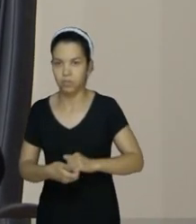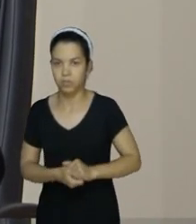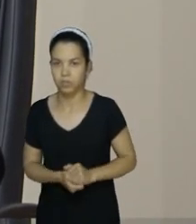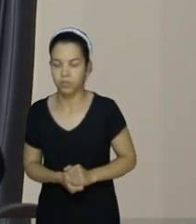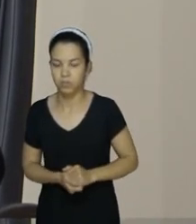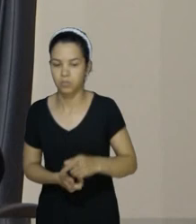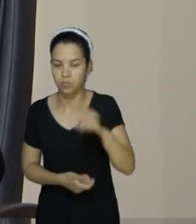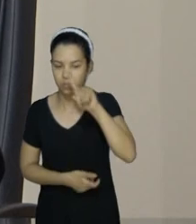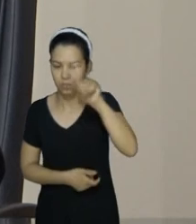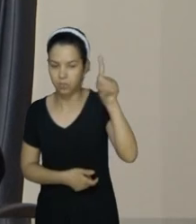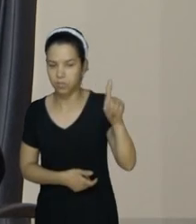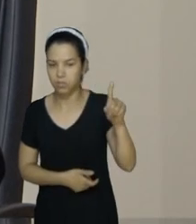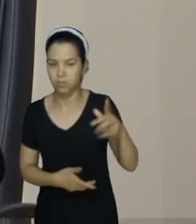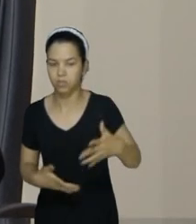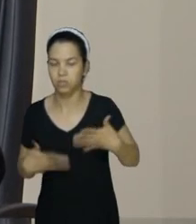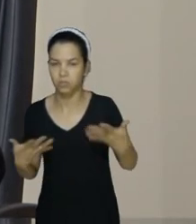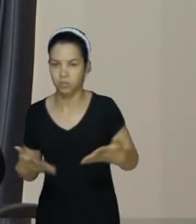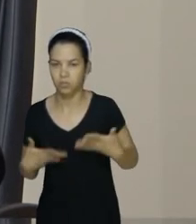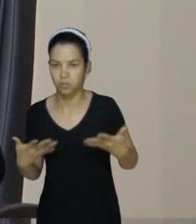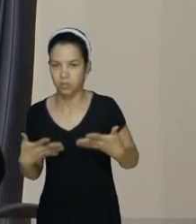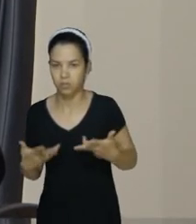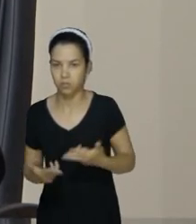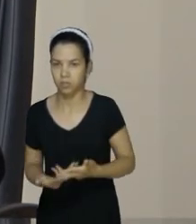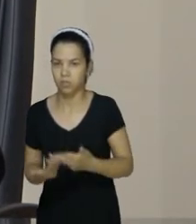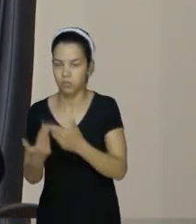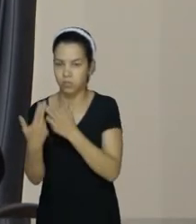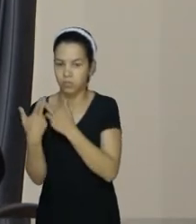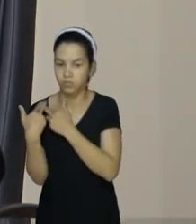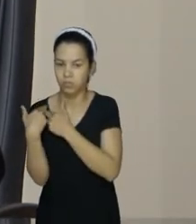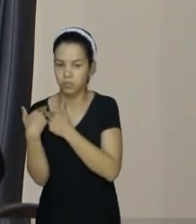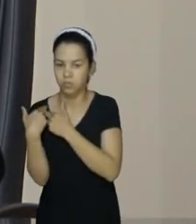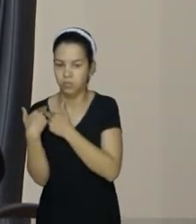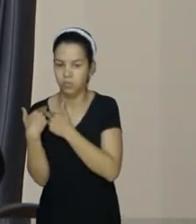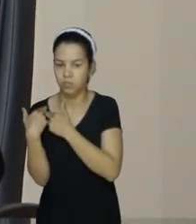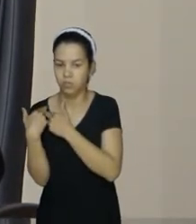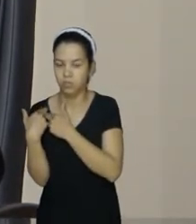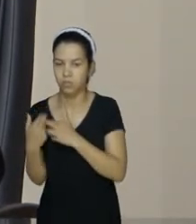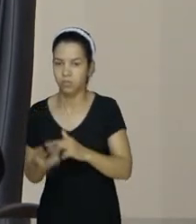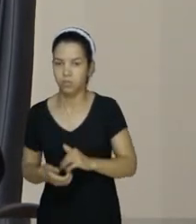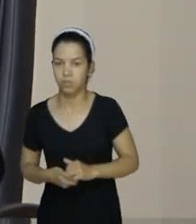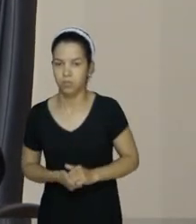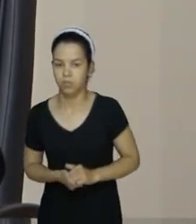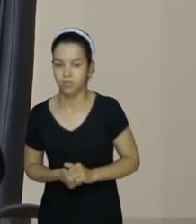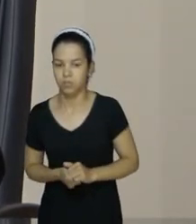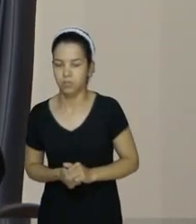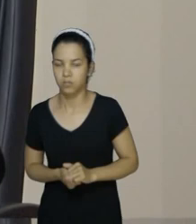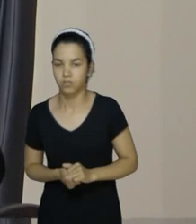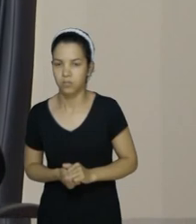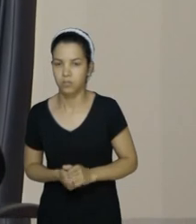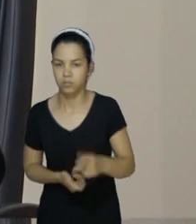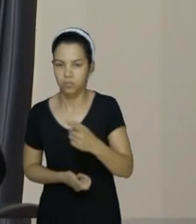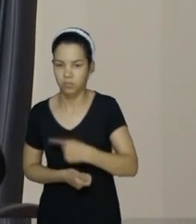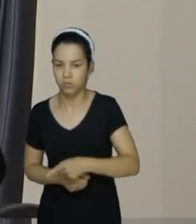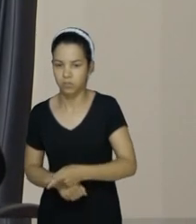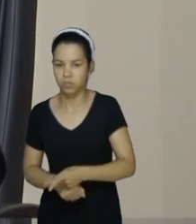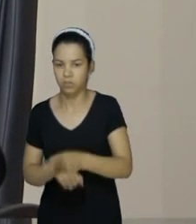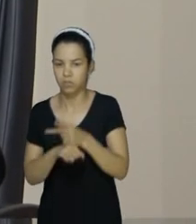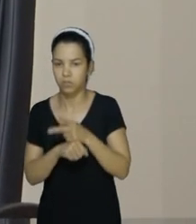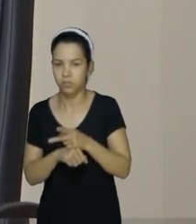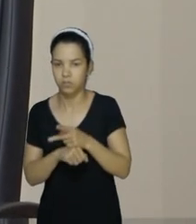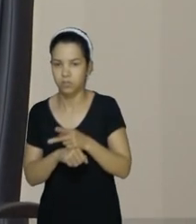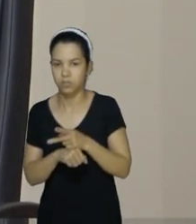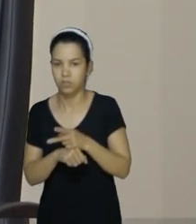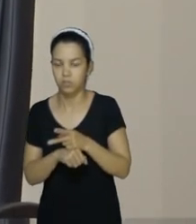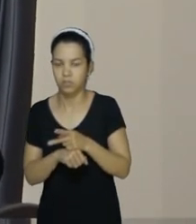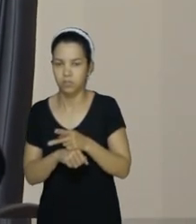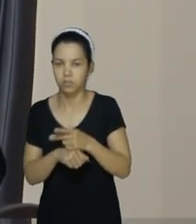alegria, mas é um dia de responsabilidade, de levarmos adiante a conquista que nós chegamos nessa data. Obrigado